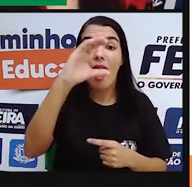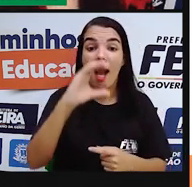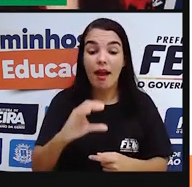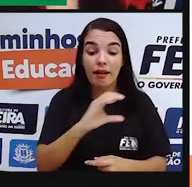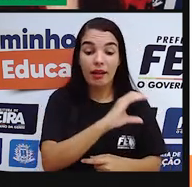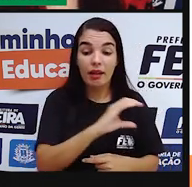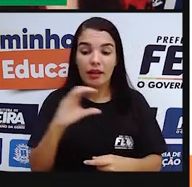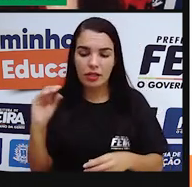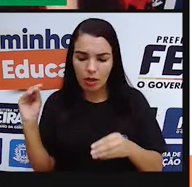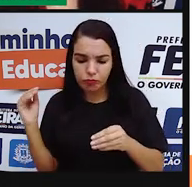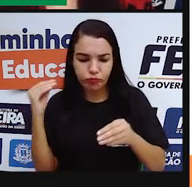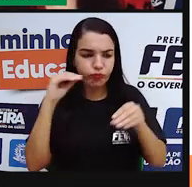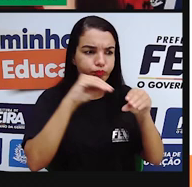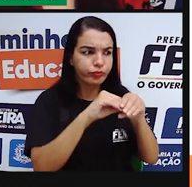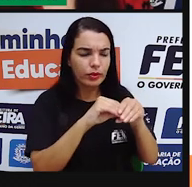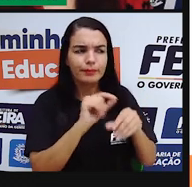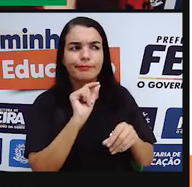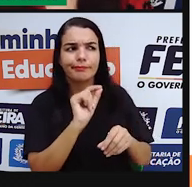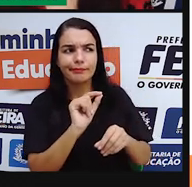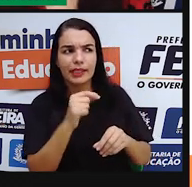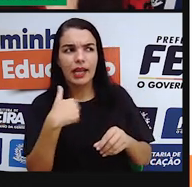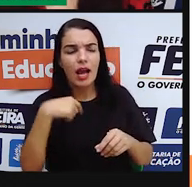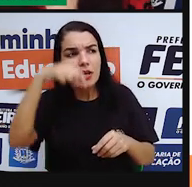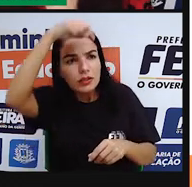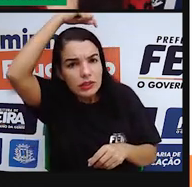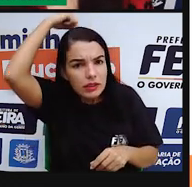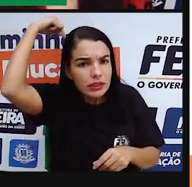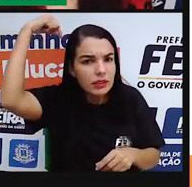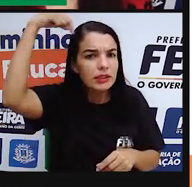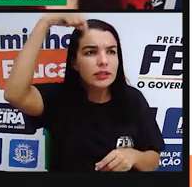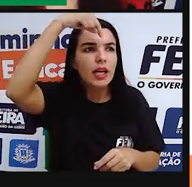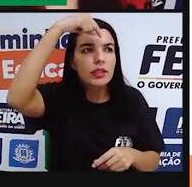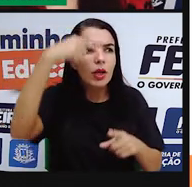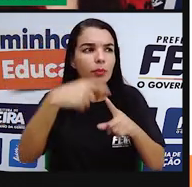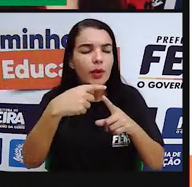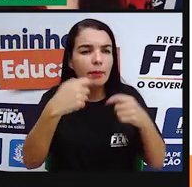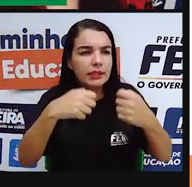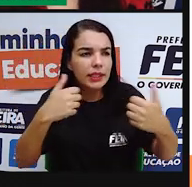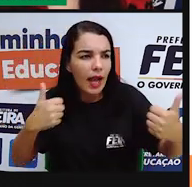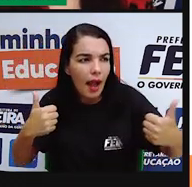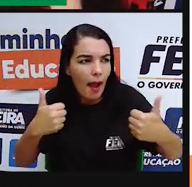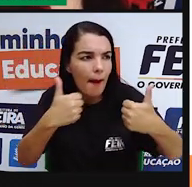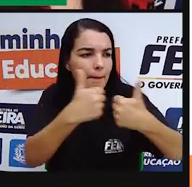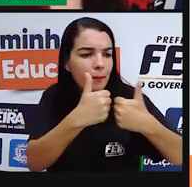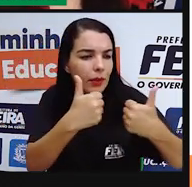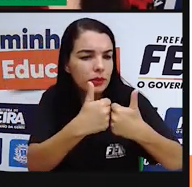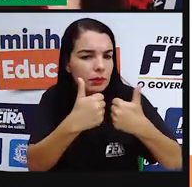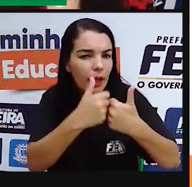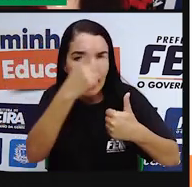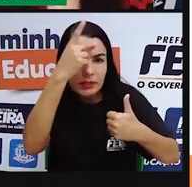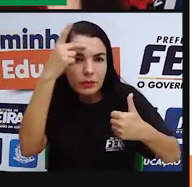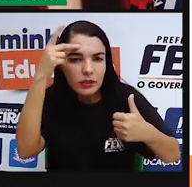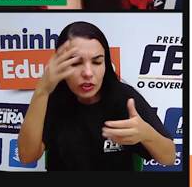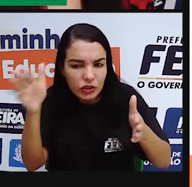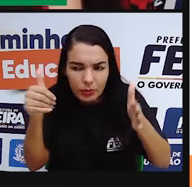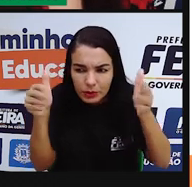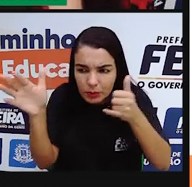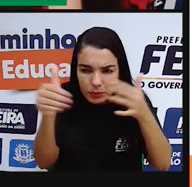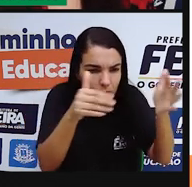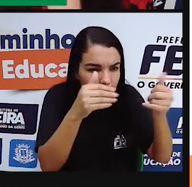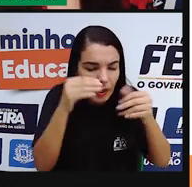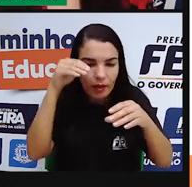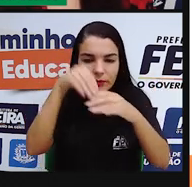colocar elementos cristãos dentro dessa festa que antes era pagã, como forma de aproximar os fiéis à igreja.